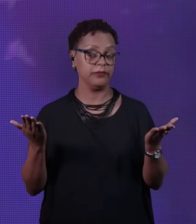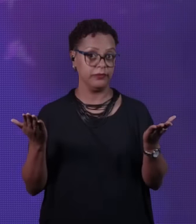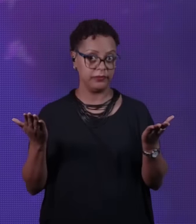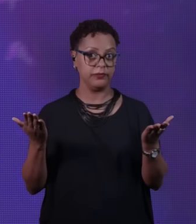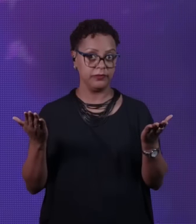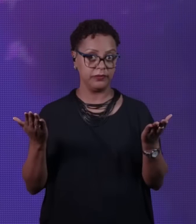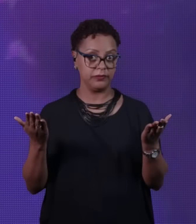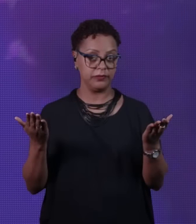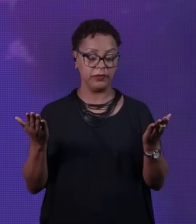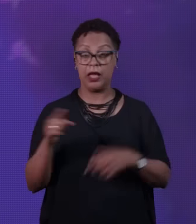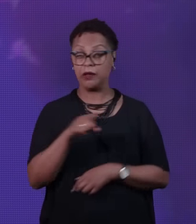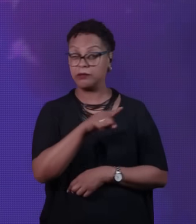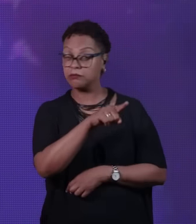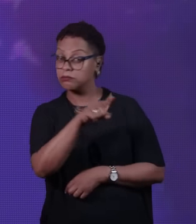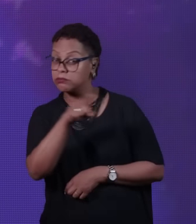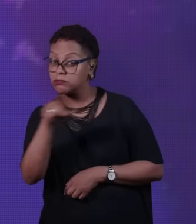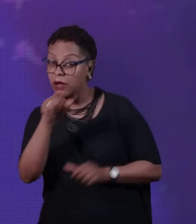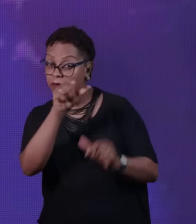que se a igreja não